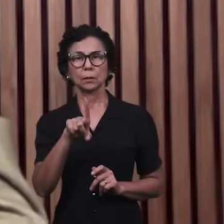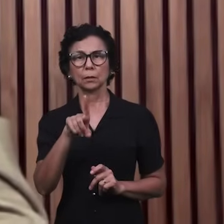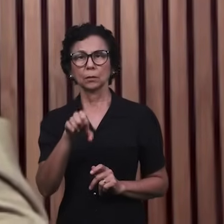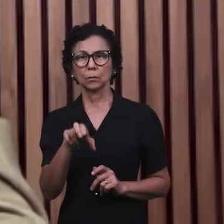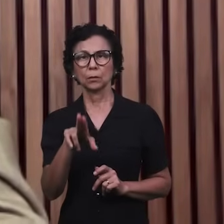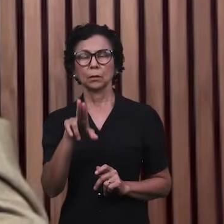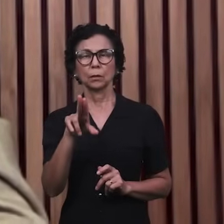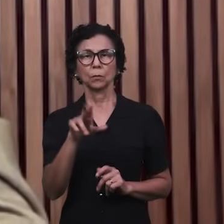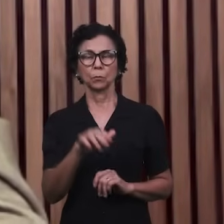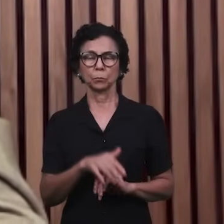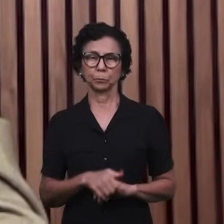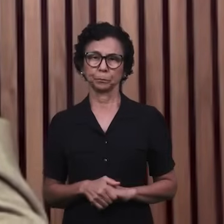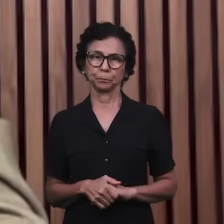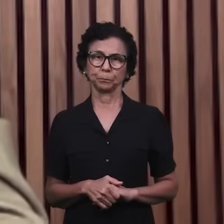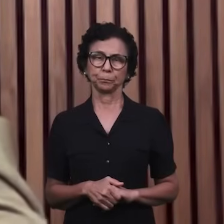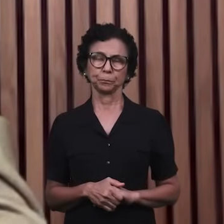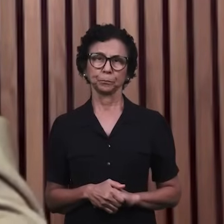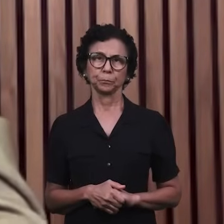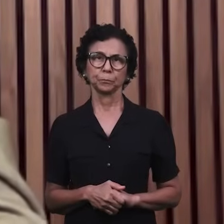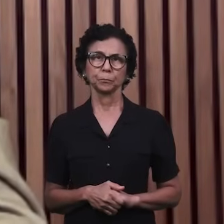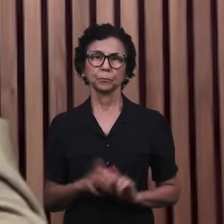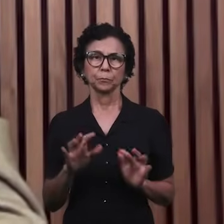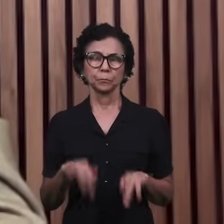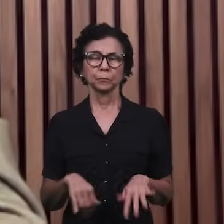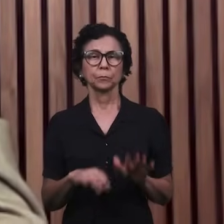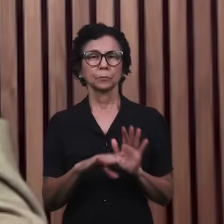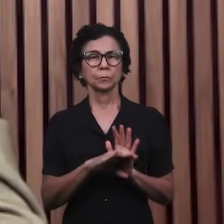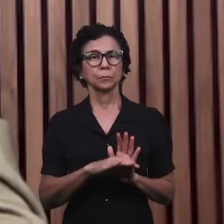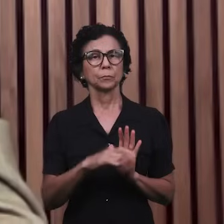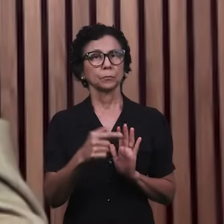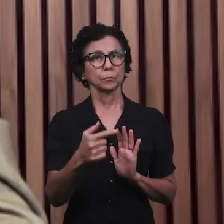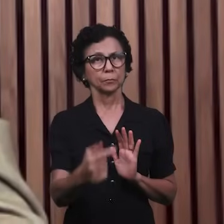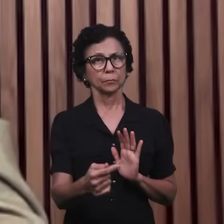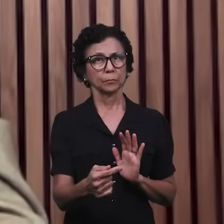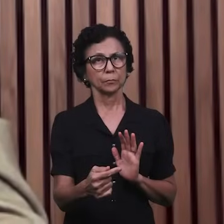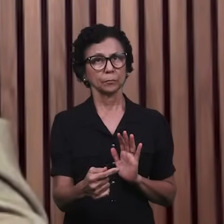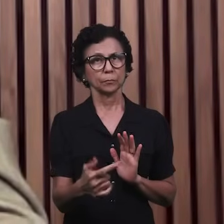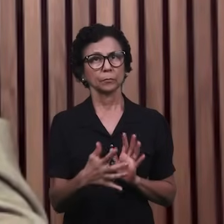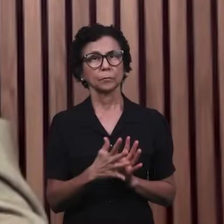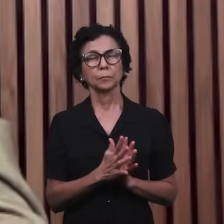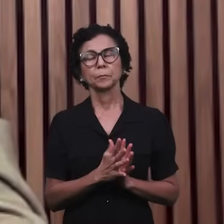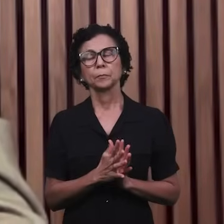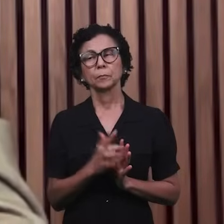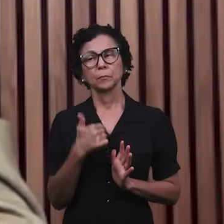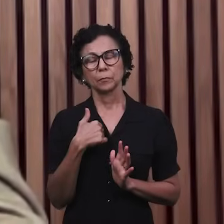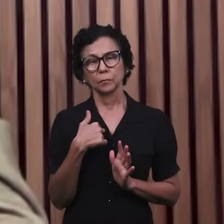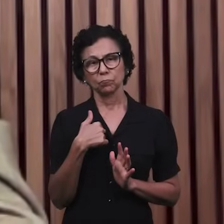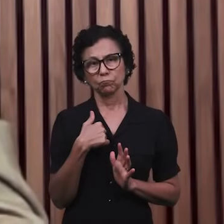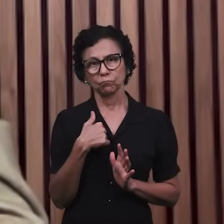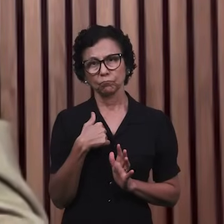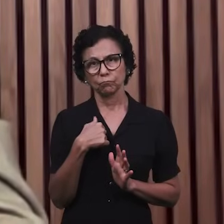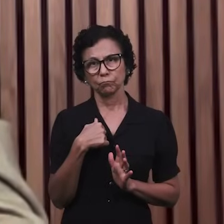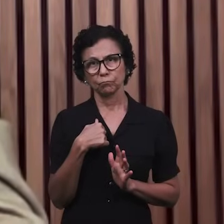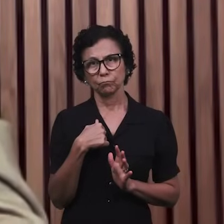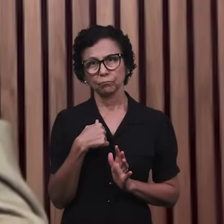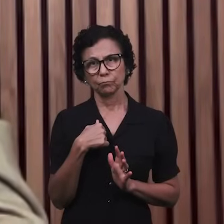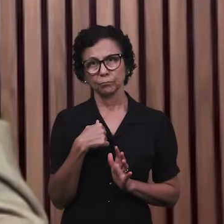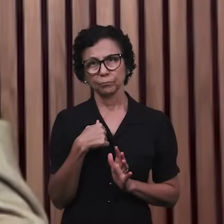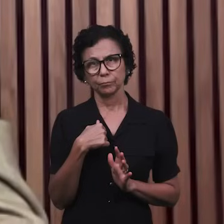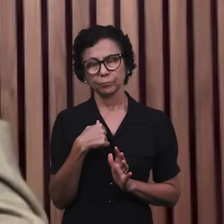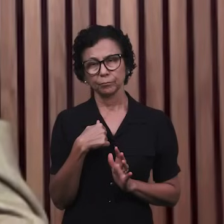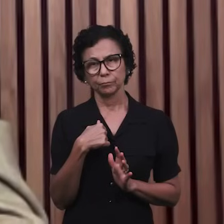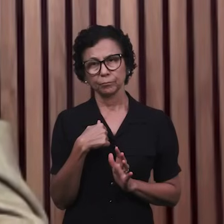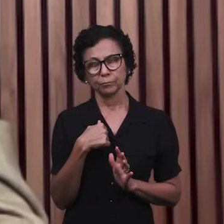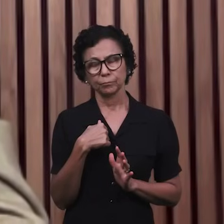língua até o final do capítulo 7. Então, Certo. eu